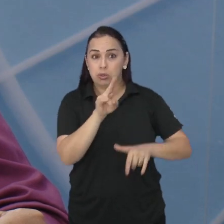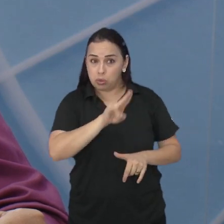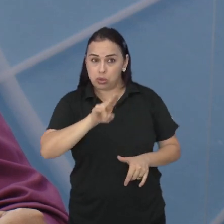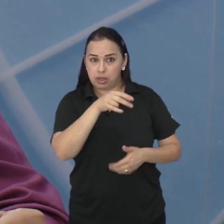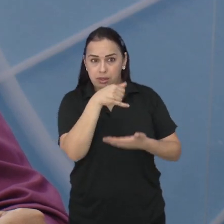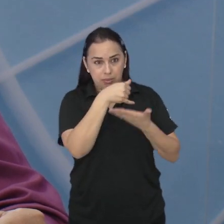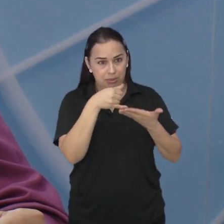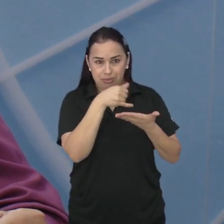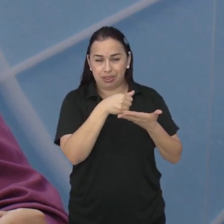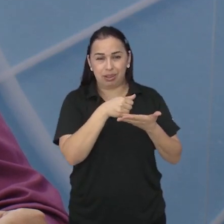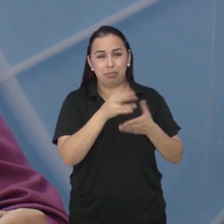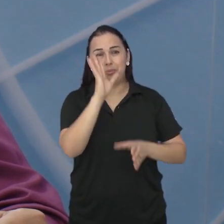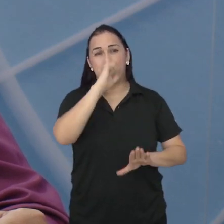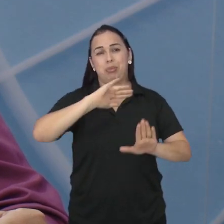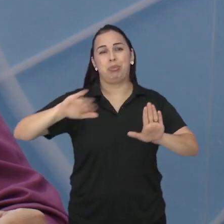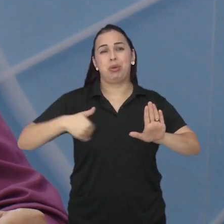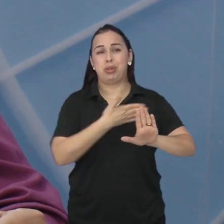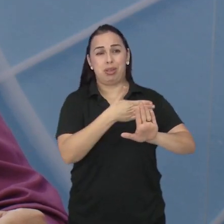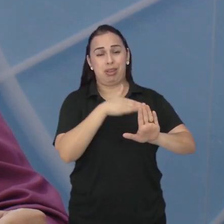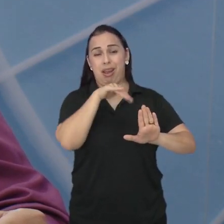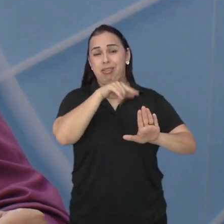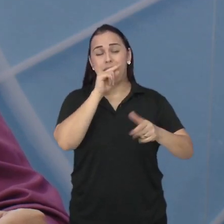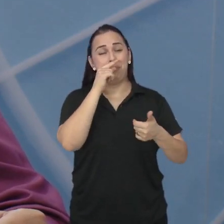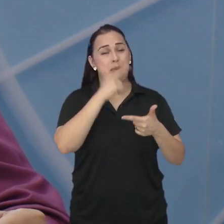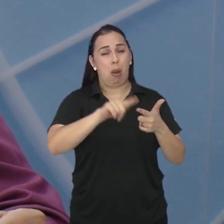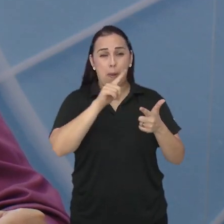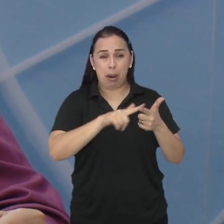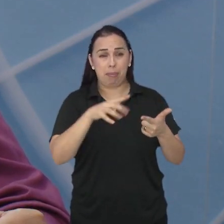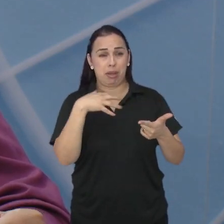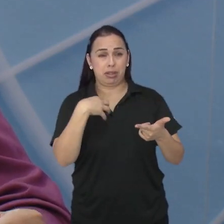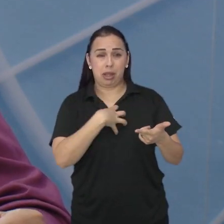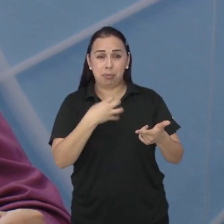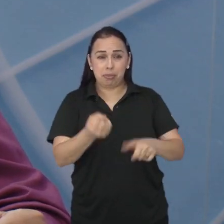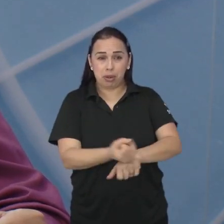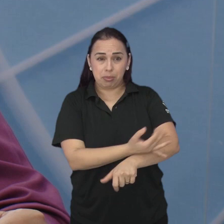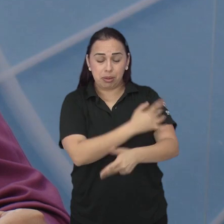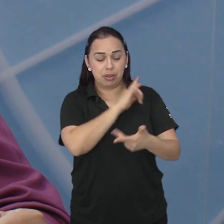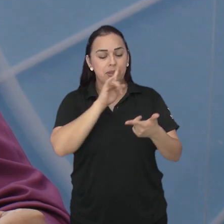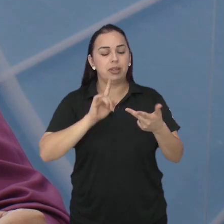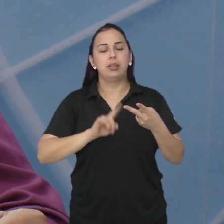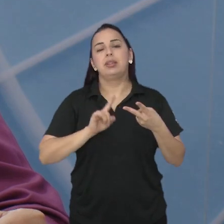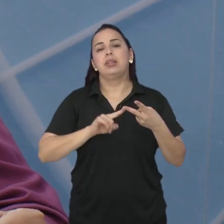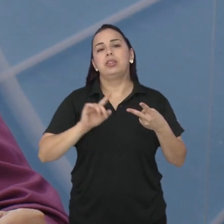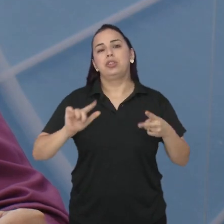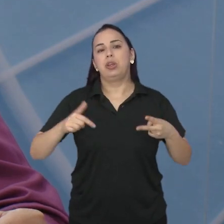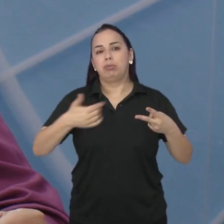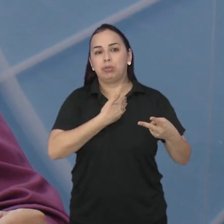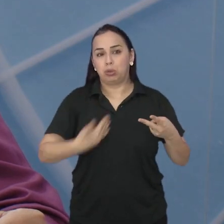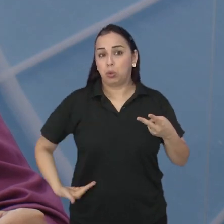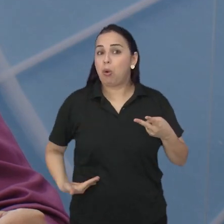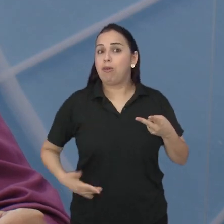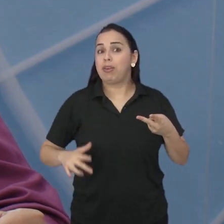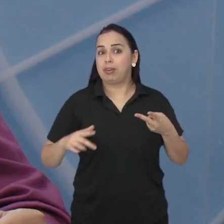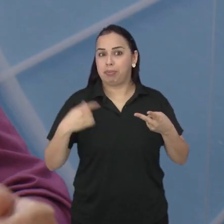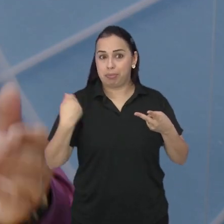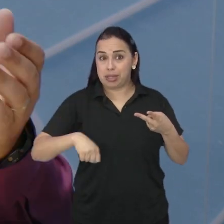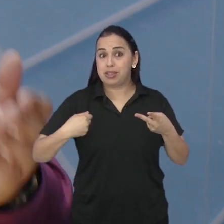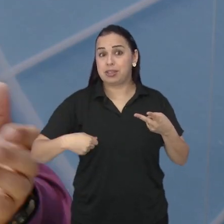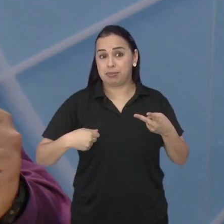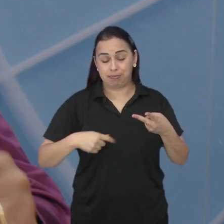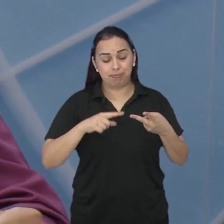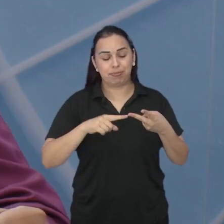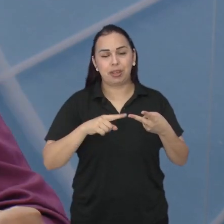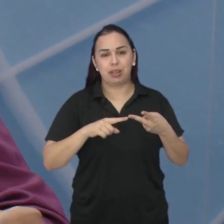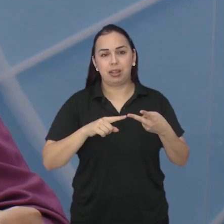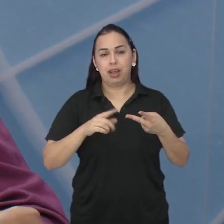Tem vários problemas, né, que a gente fala, tanto emocionais, tanto de questão de saúde pública também, que tem que ser colocado, né, como